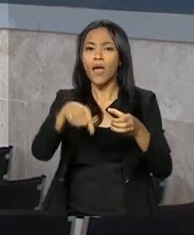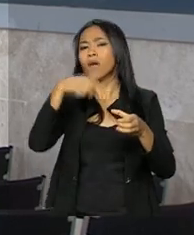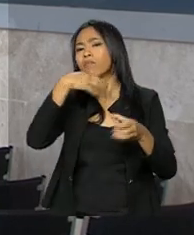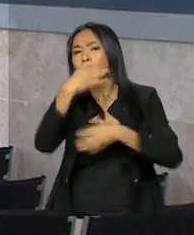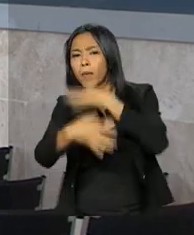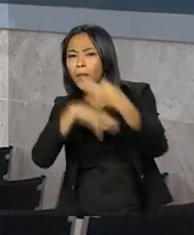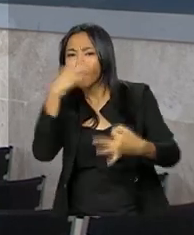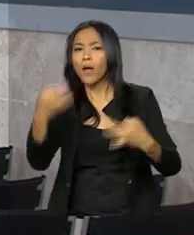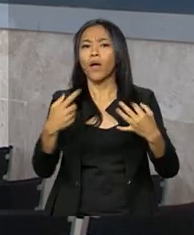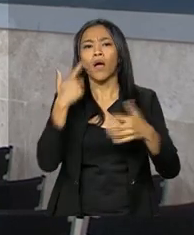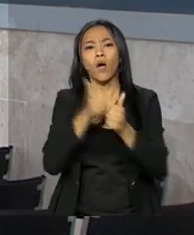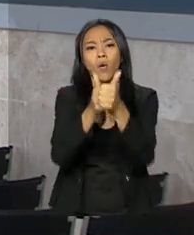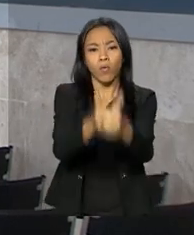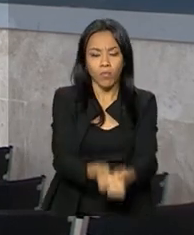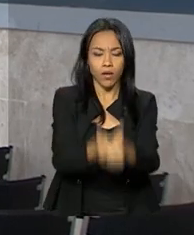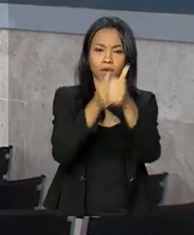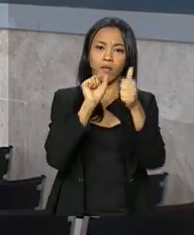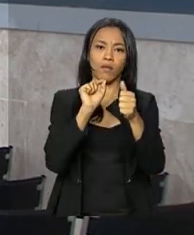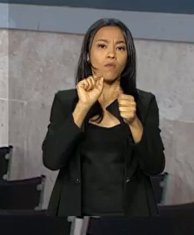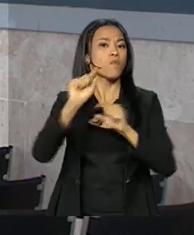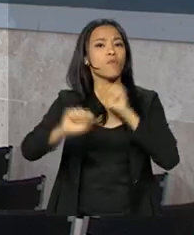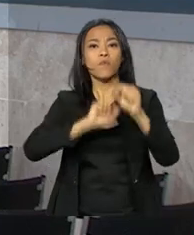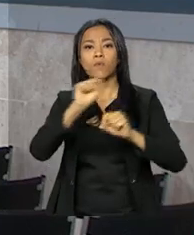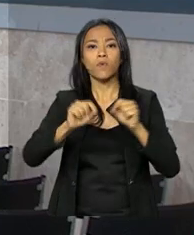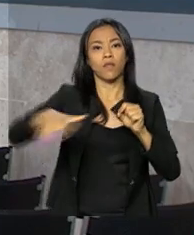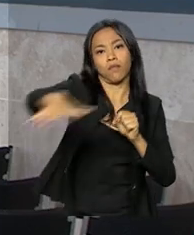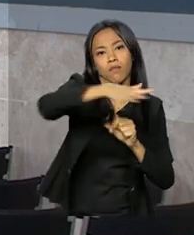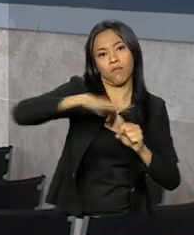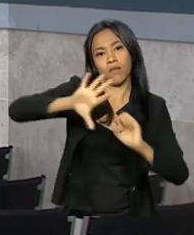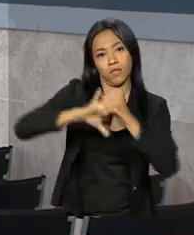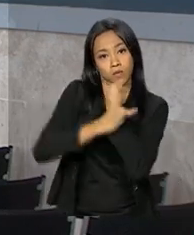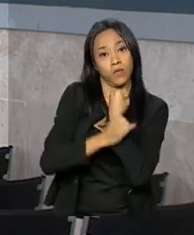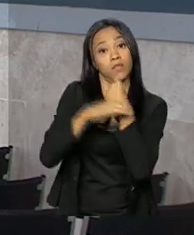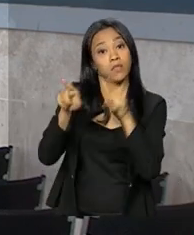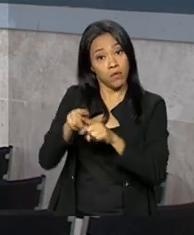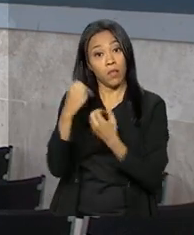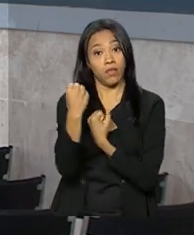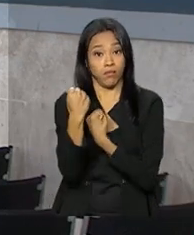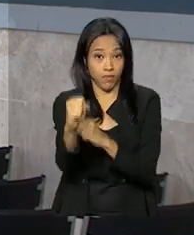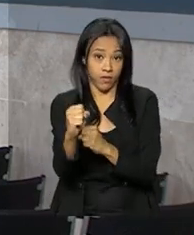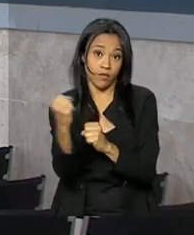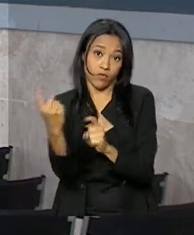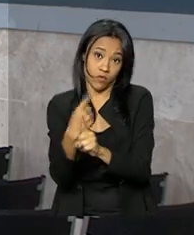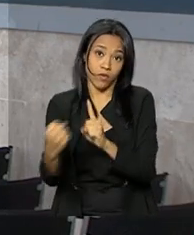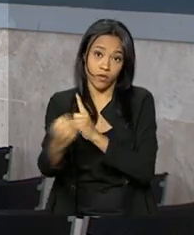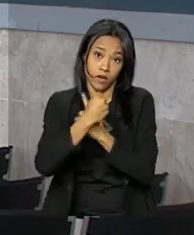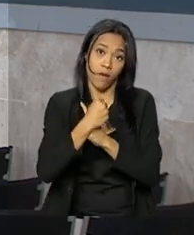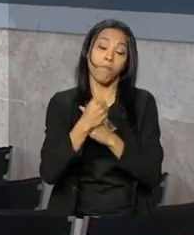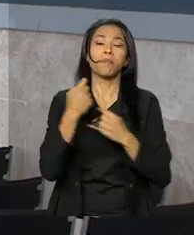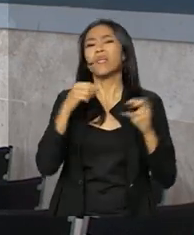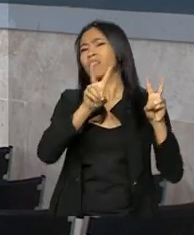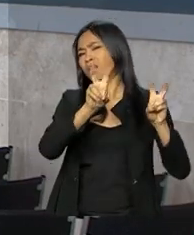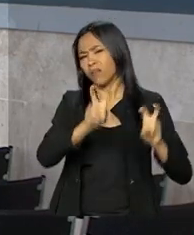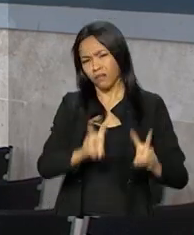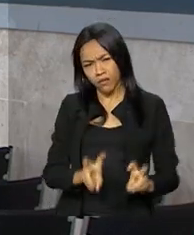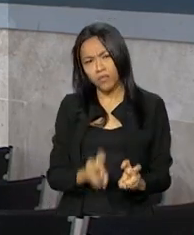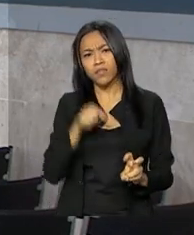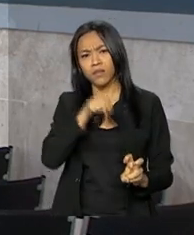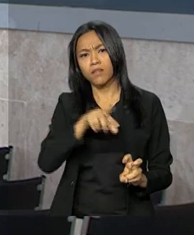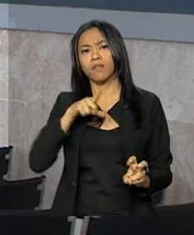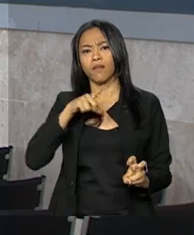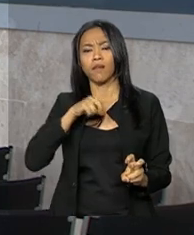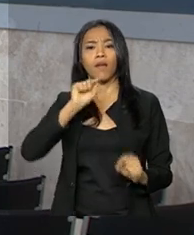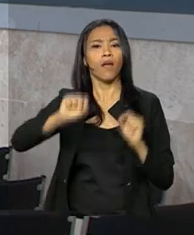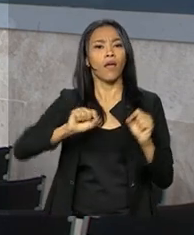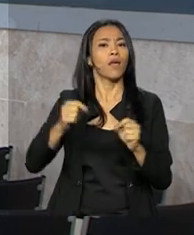e acompanhamento das atividades de segurança pública e defesa social. Entre os temas que o Conselho vai acompanhar estão